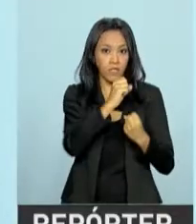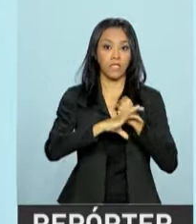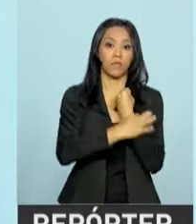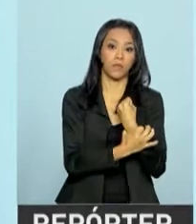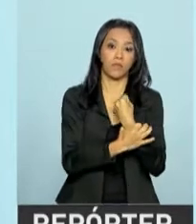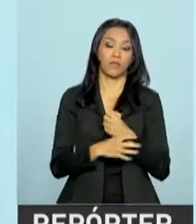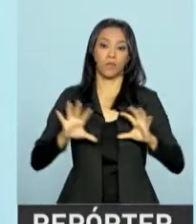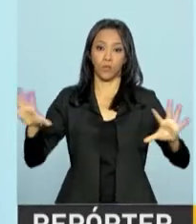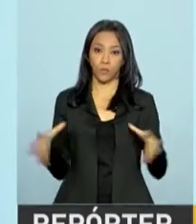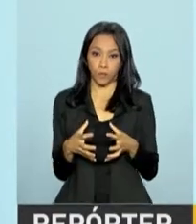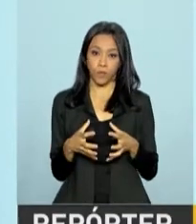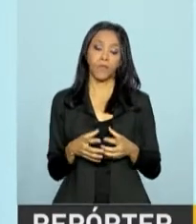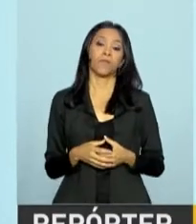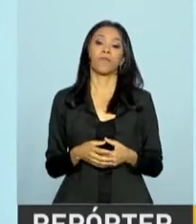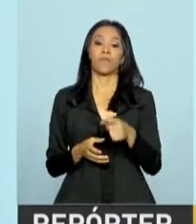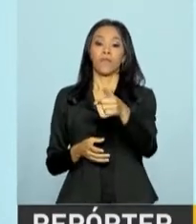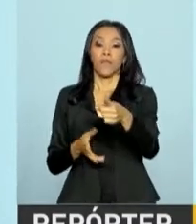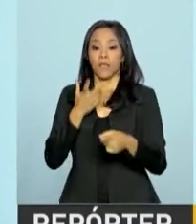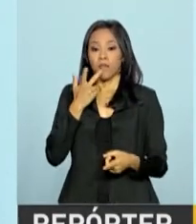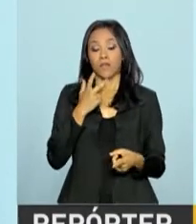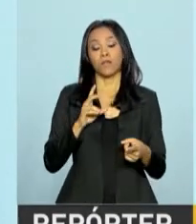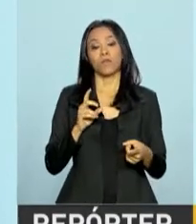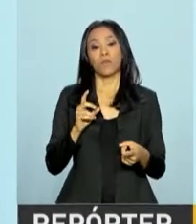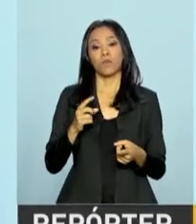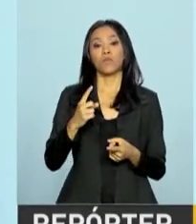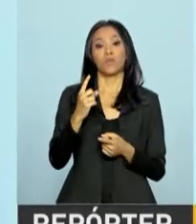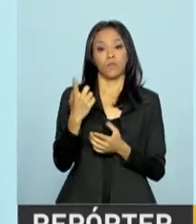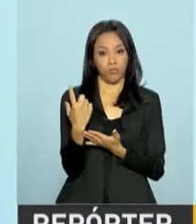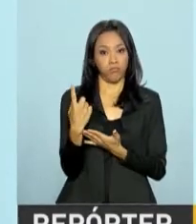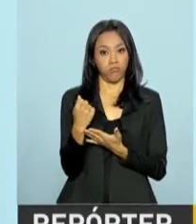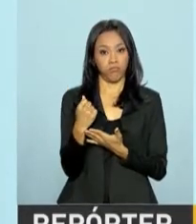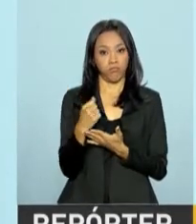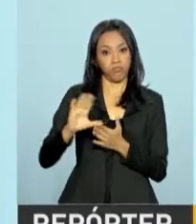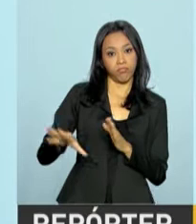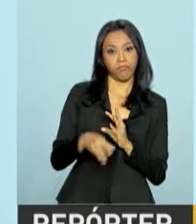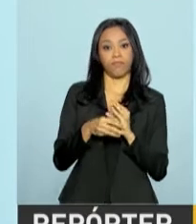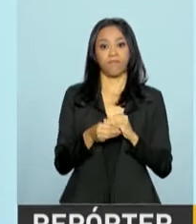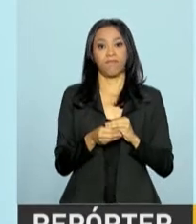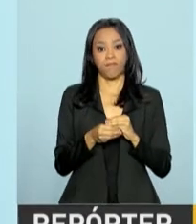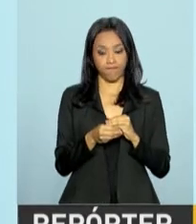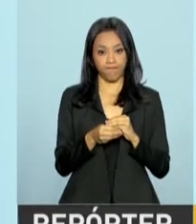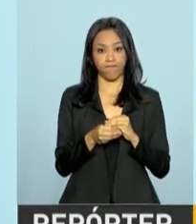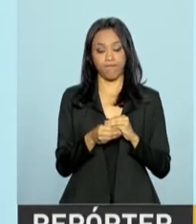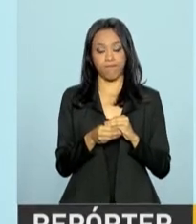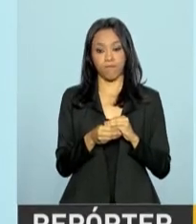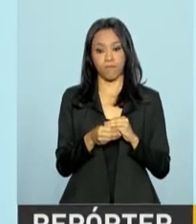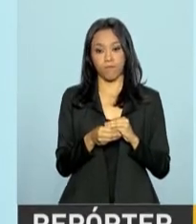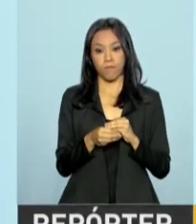números dos recursos adicionais de recursos que venham a ser inicialmente